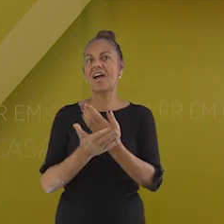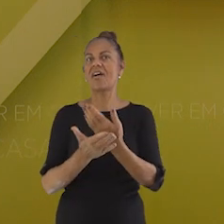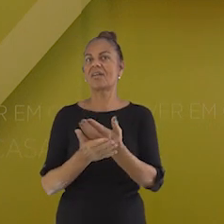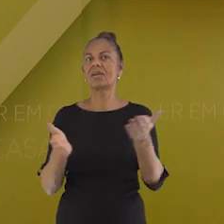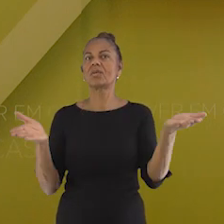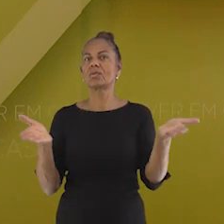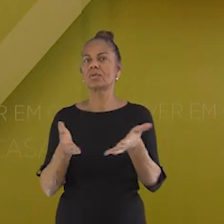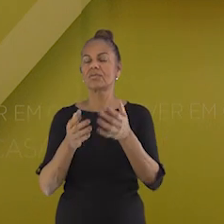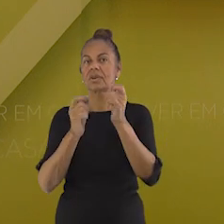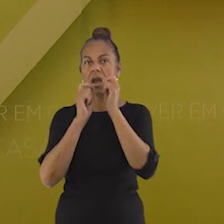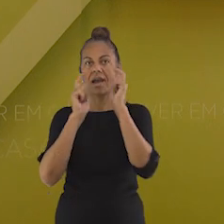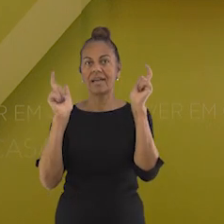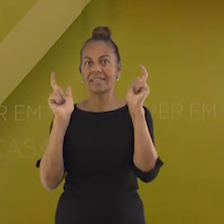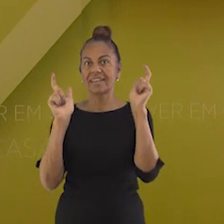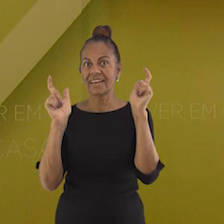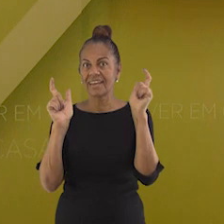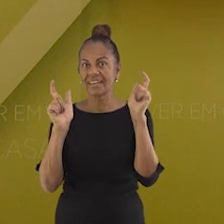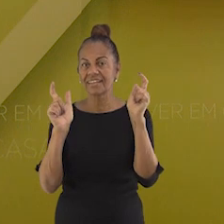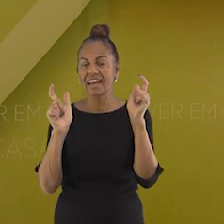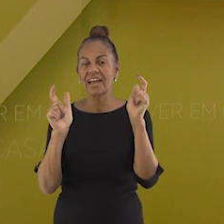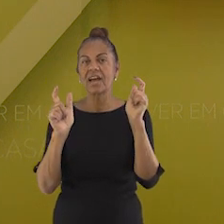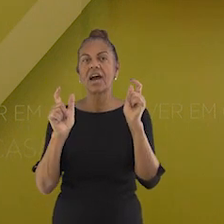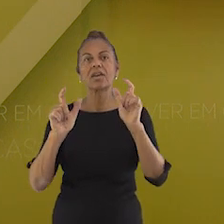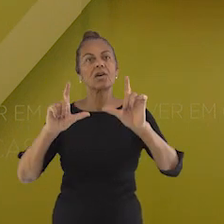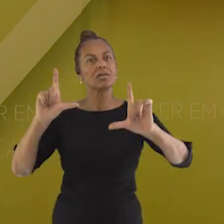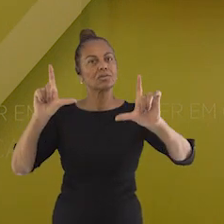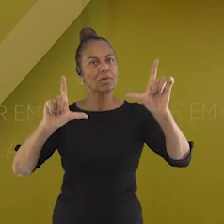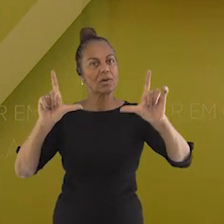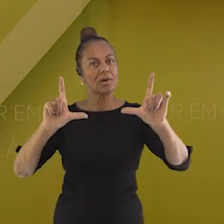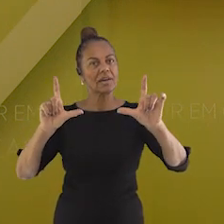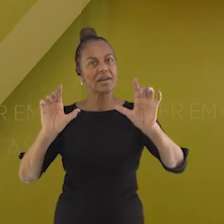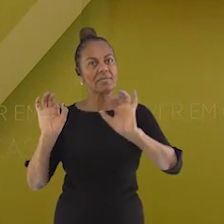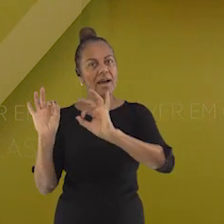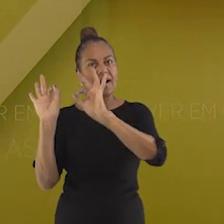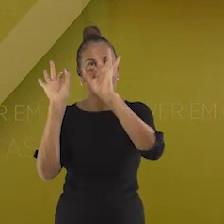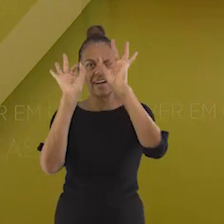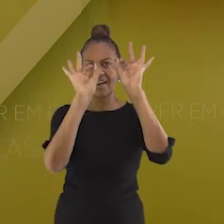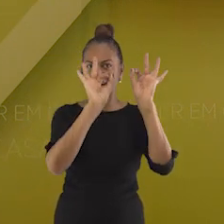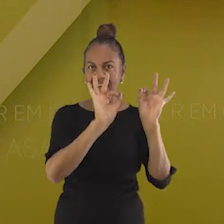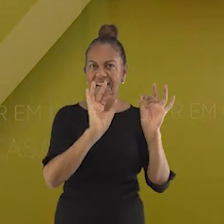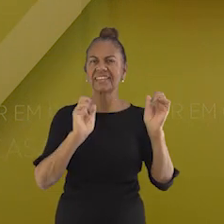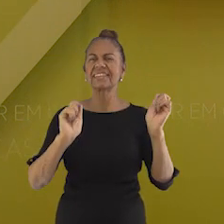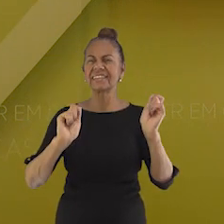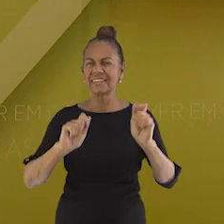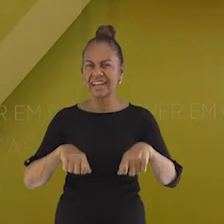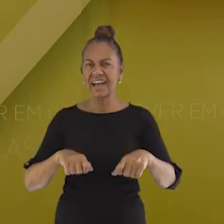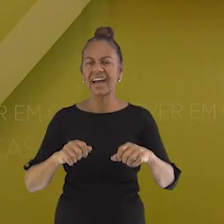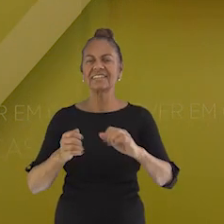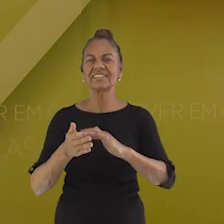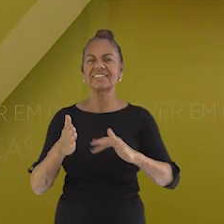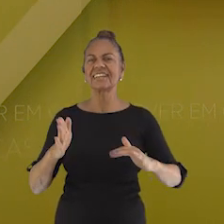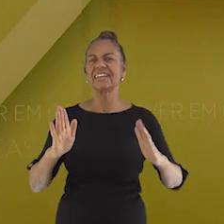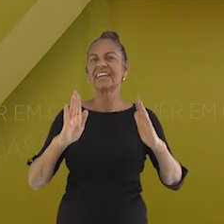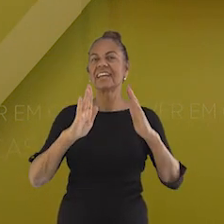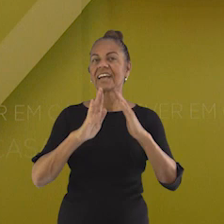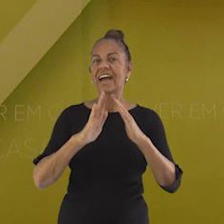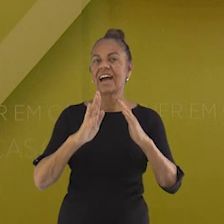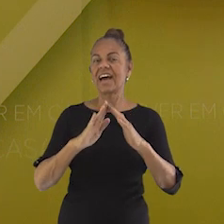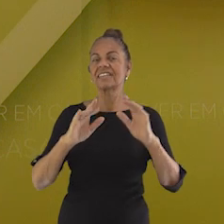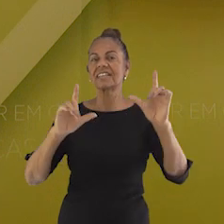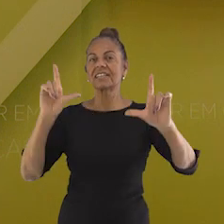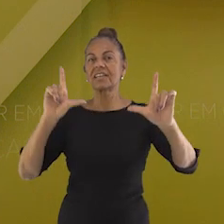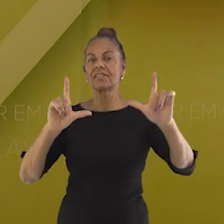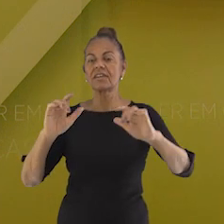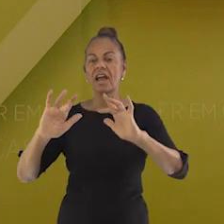fiquem atentos à nossa programação. Ela está incrível. E vocês podem acompanhar o Dever em Casa na TV nas